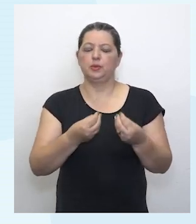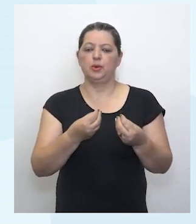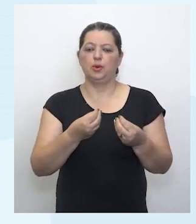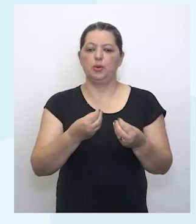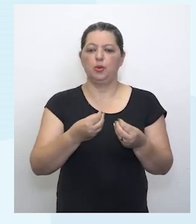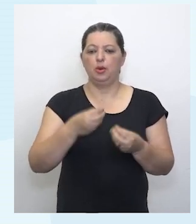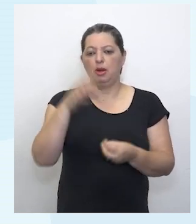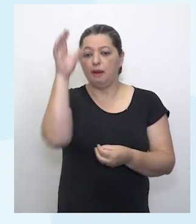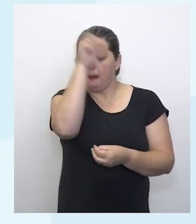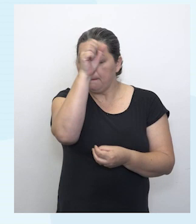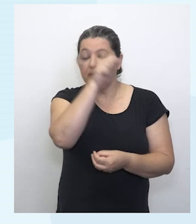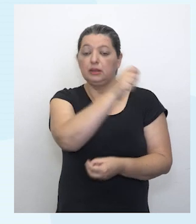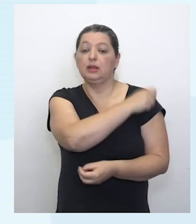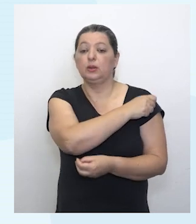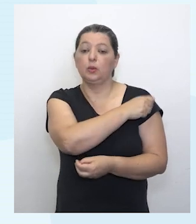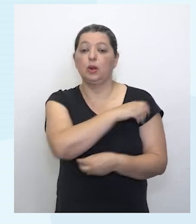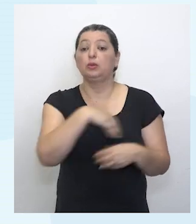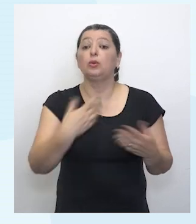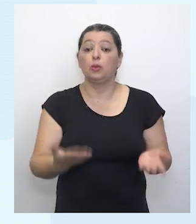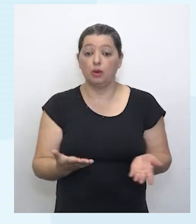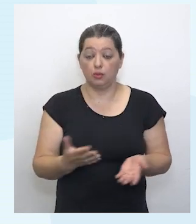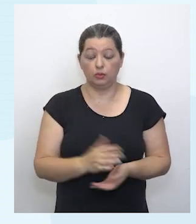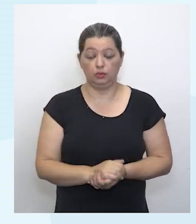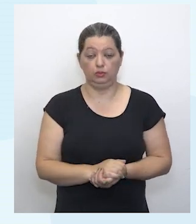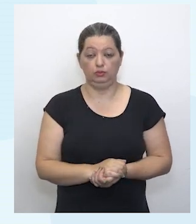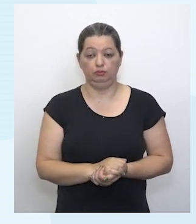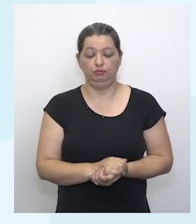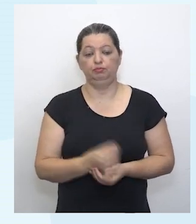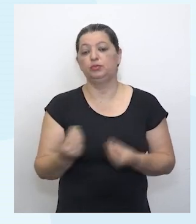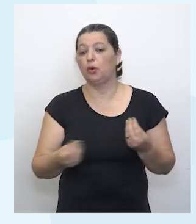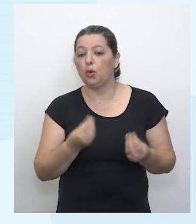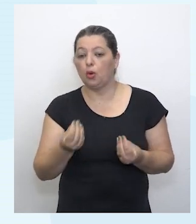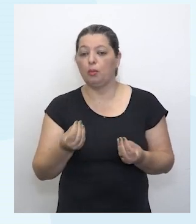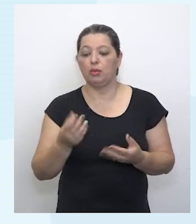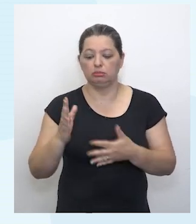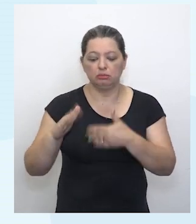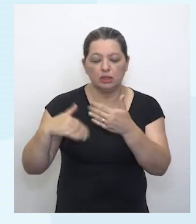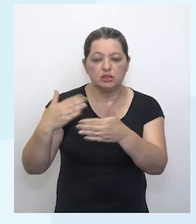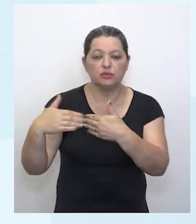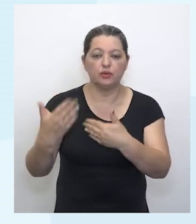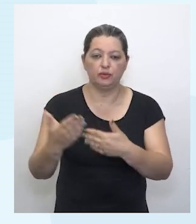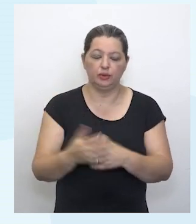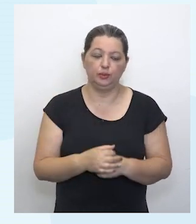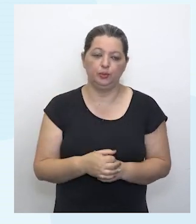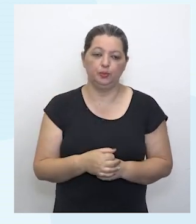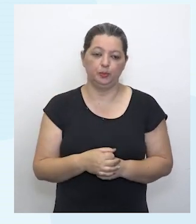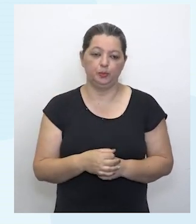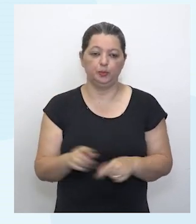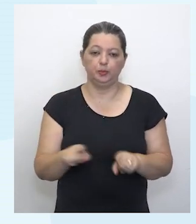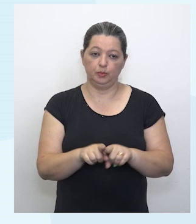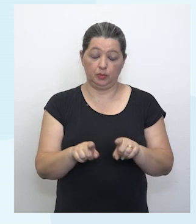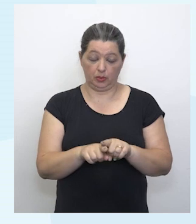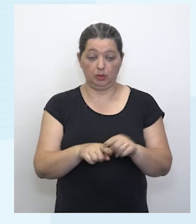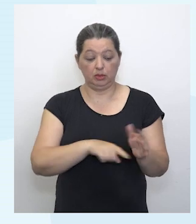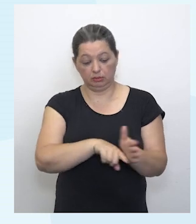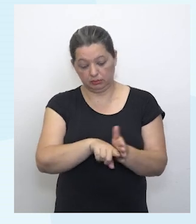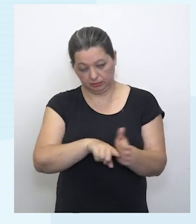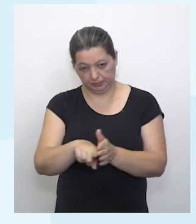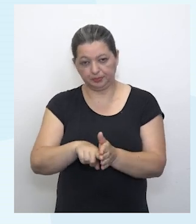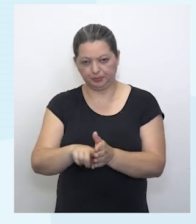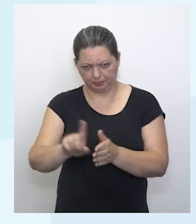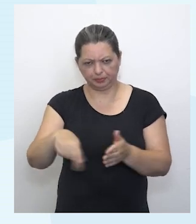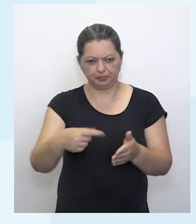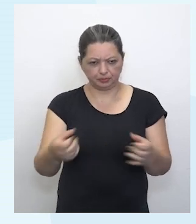que seu estudante está, né, onde ele se encontra. E essa sondagem nas mãos, depois de